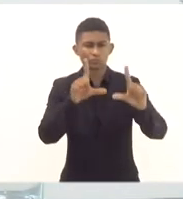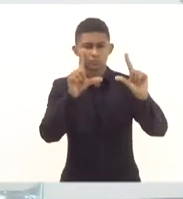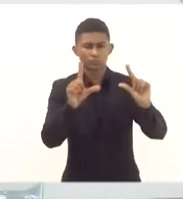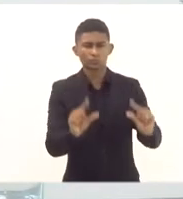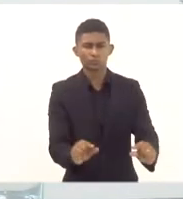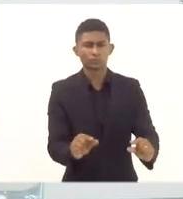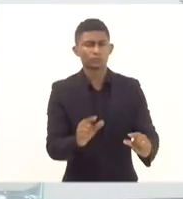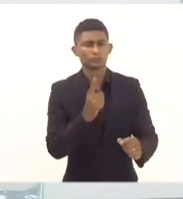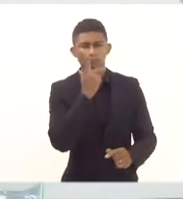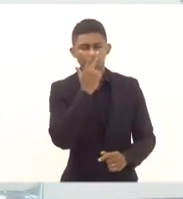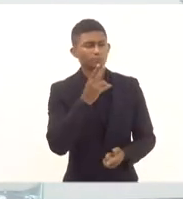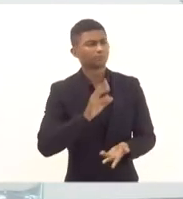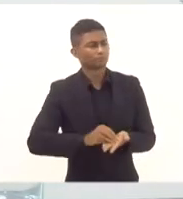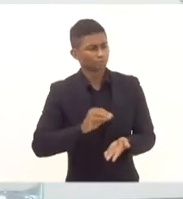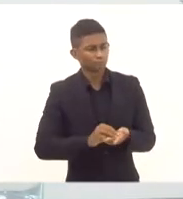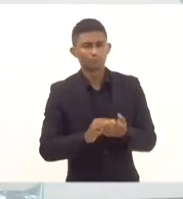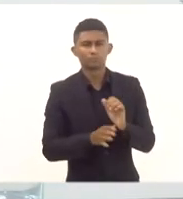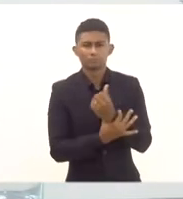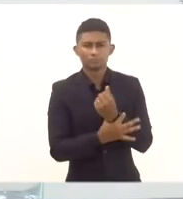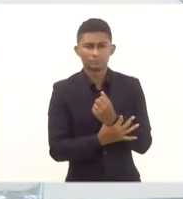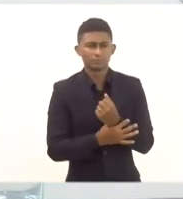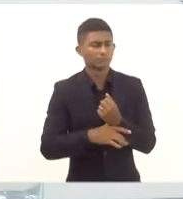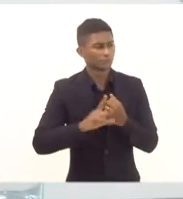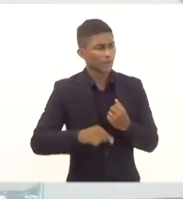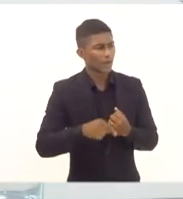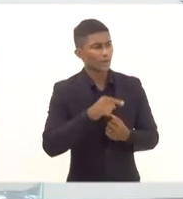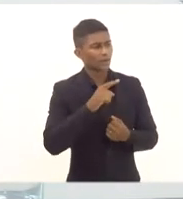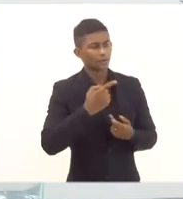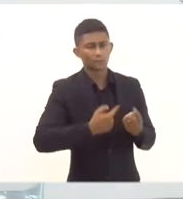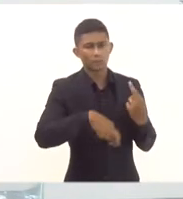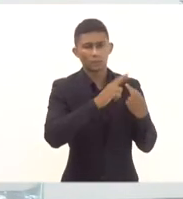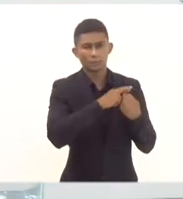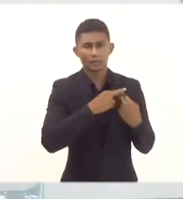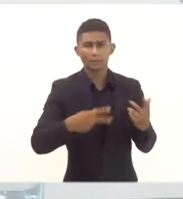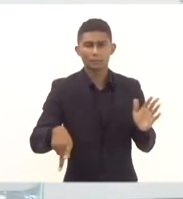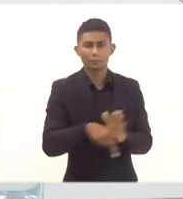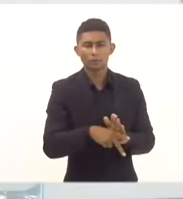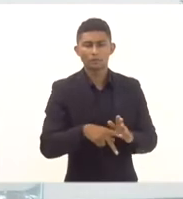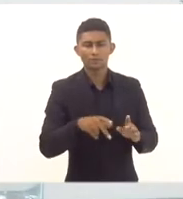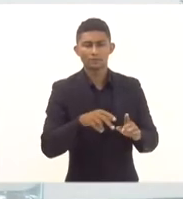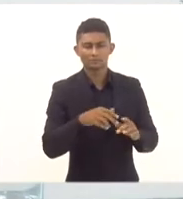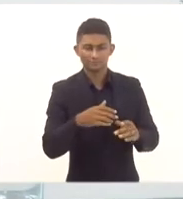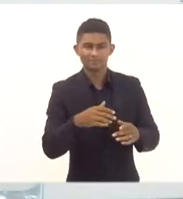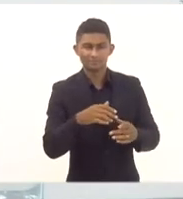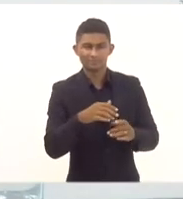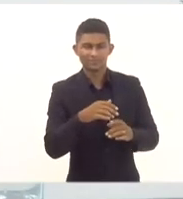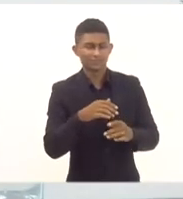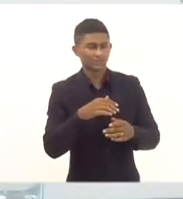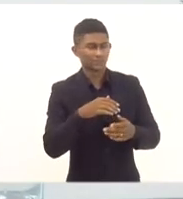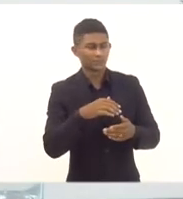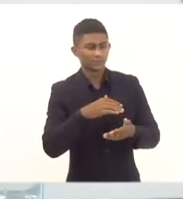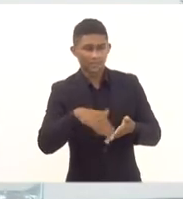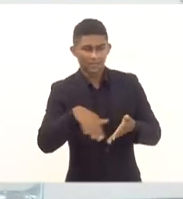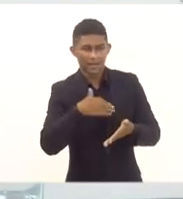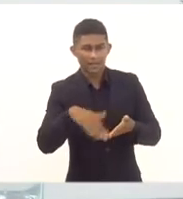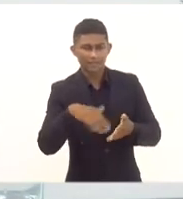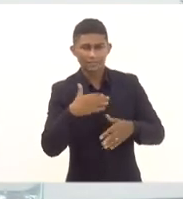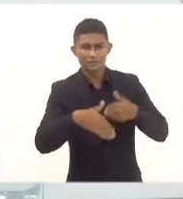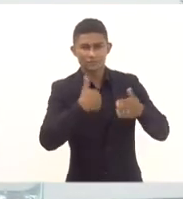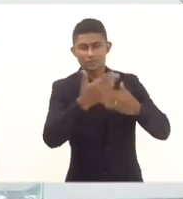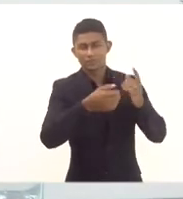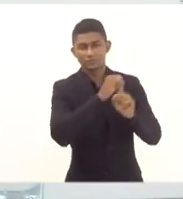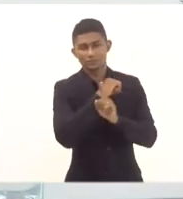o papel é da secretaria de Desenvolvimento Social Então gostaria de saber como está em que parâmetros